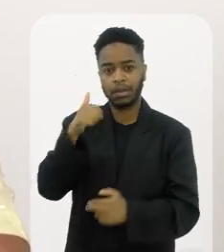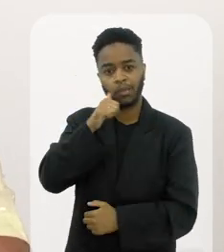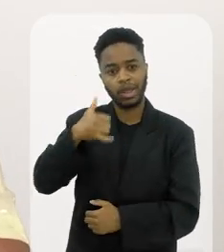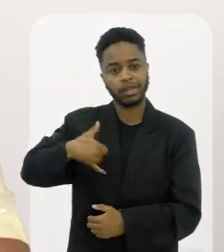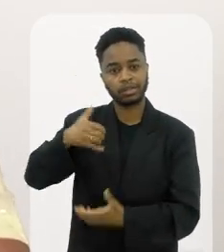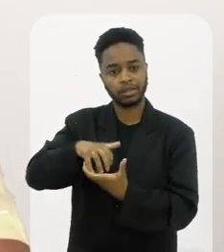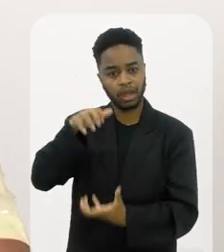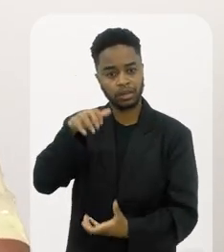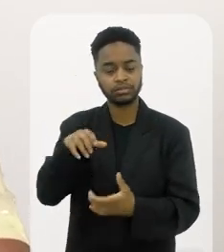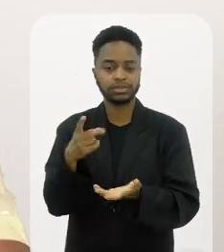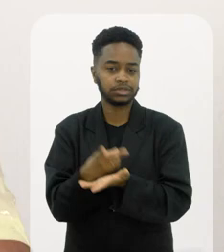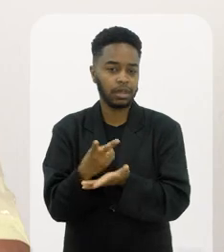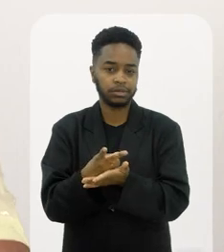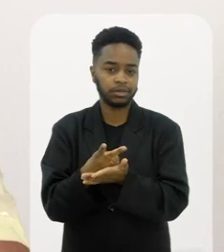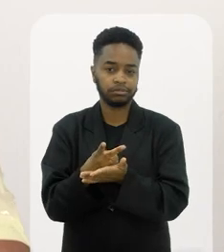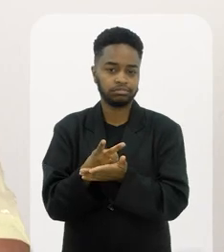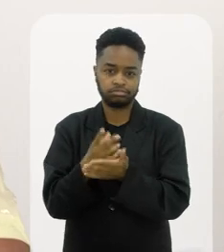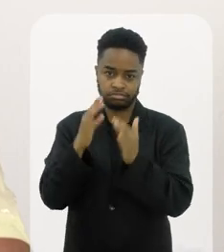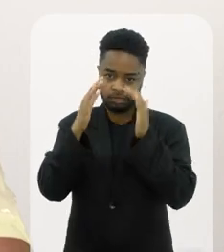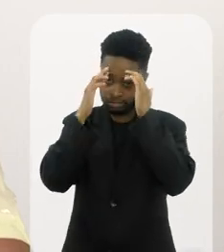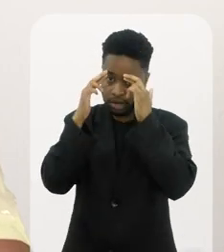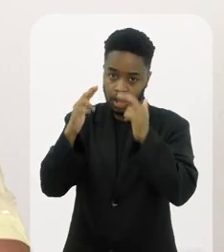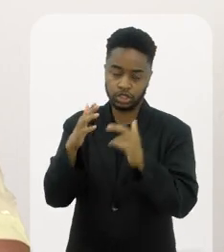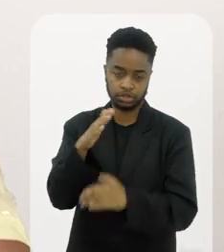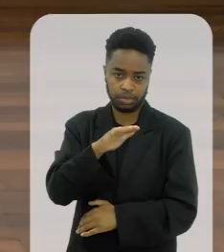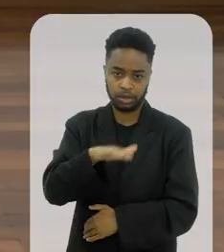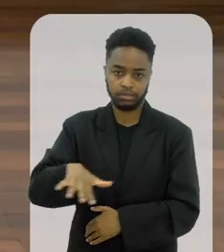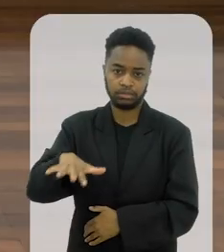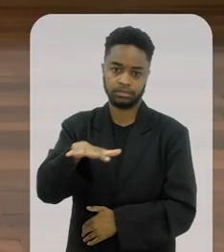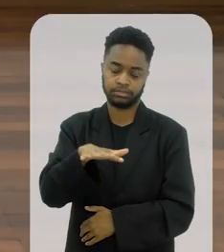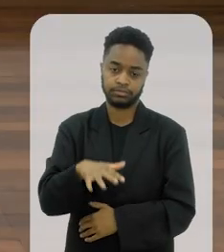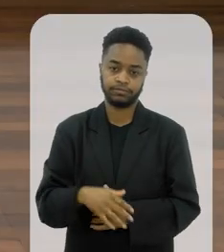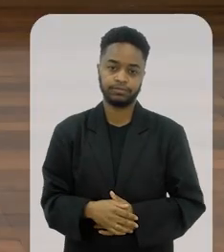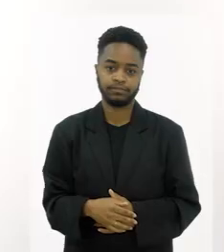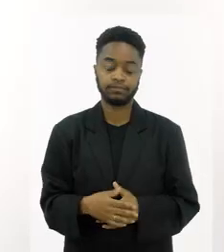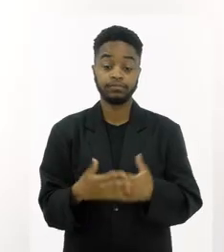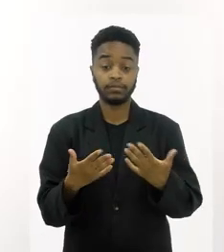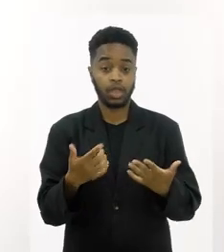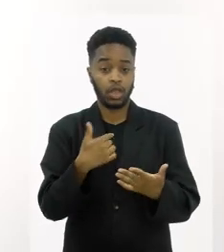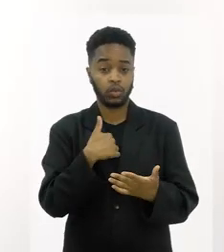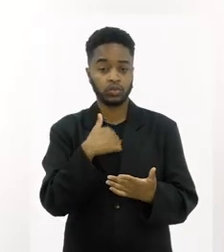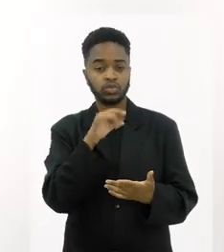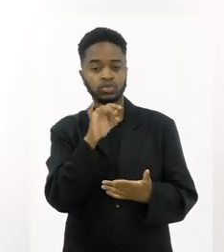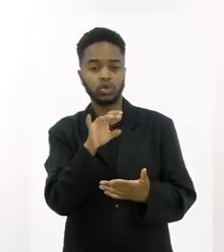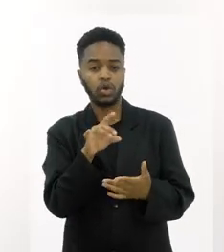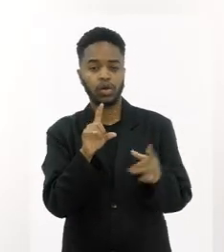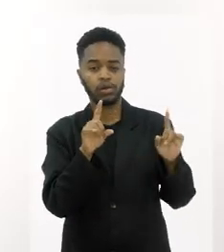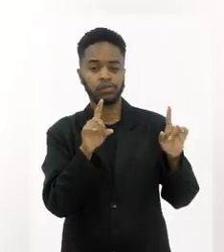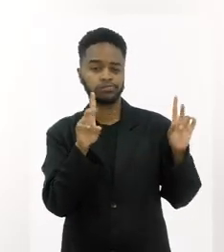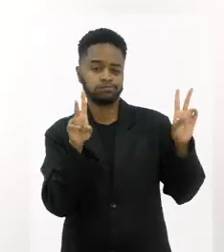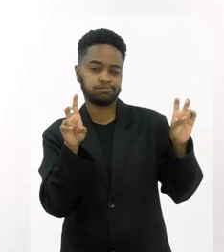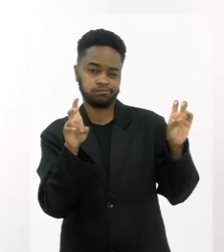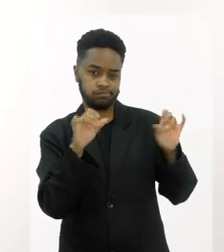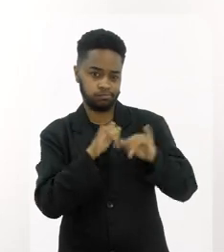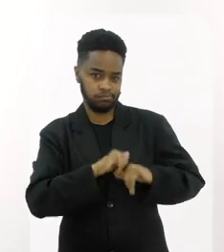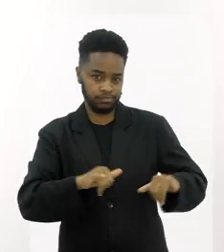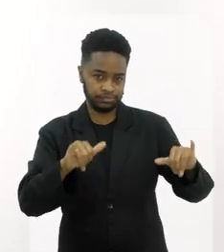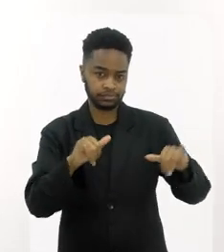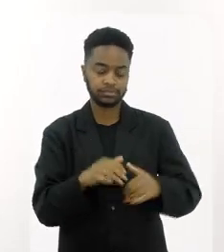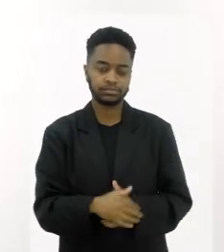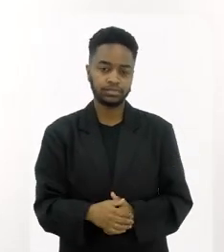mais velhas, entendeu? Dessa reverência. Olha, eu vou fazer só abrir uma